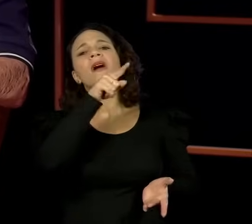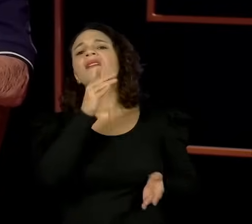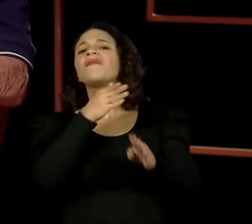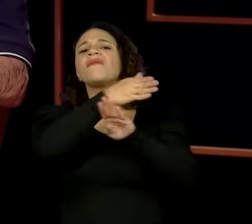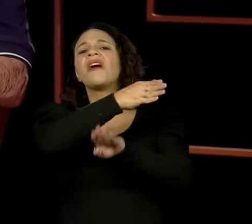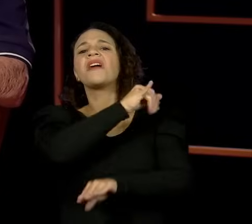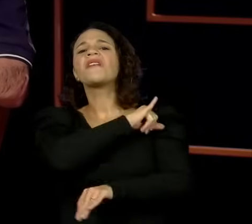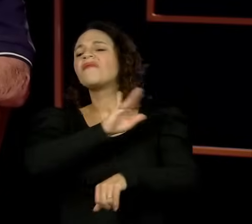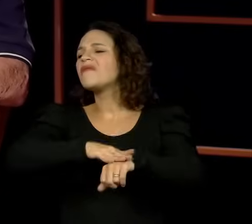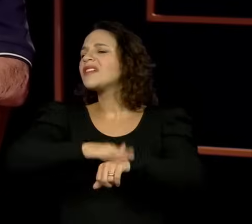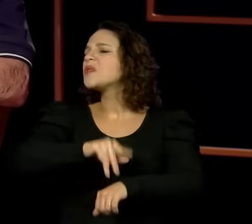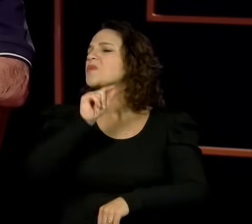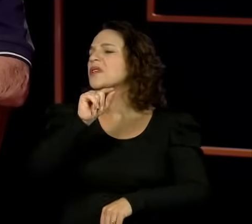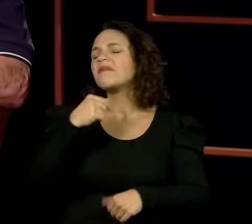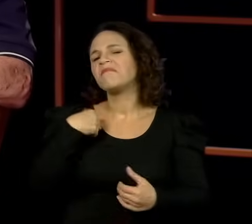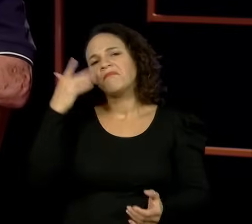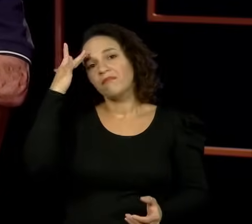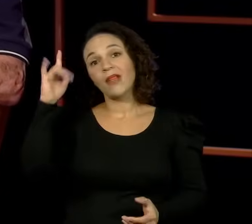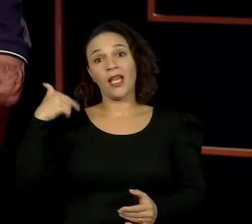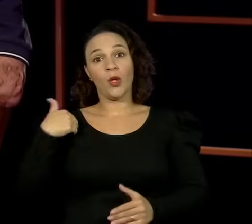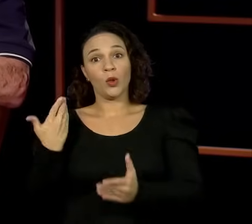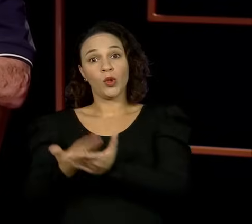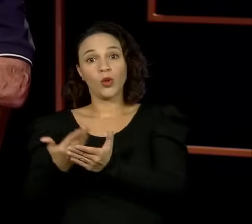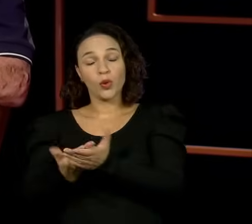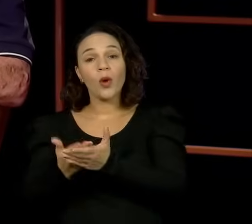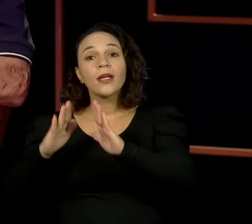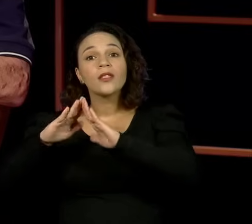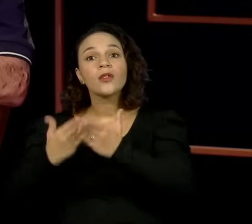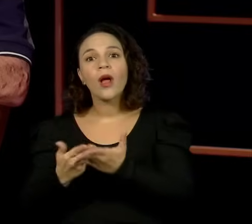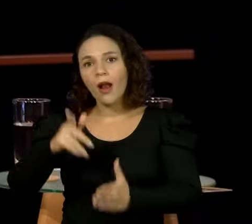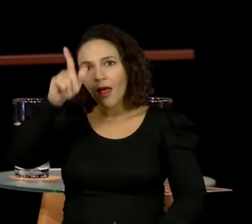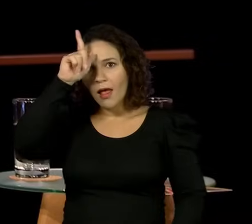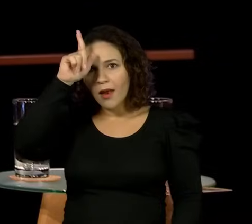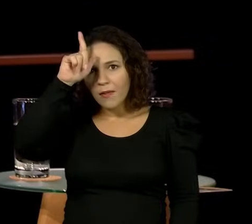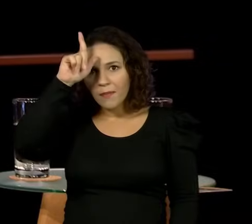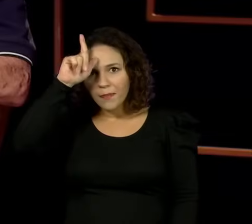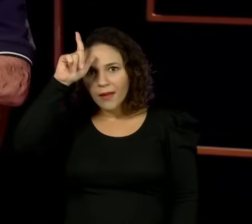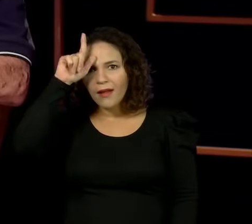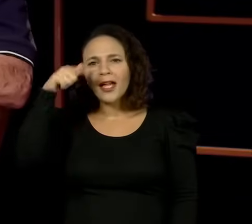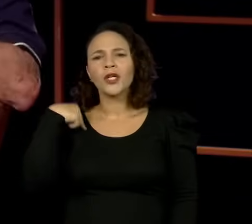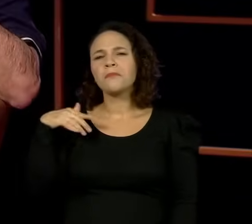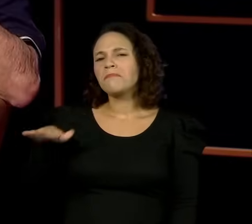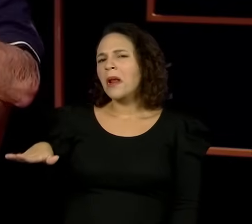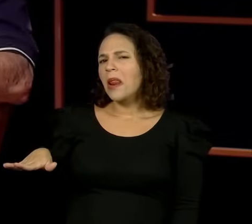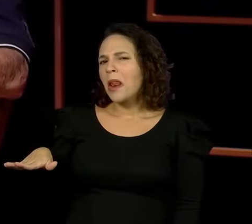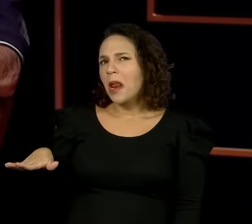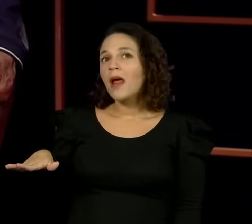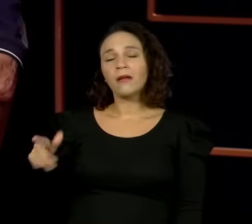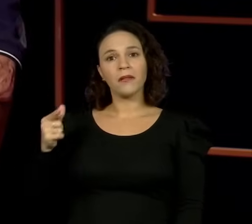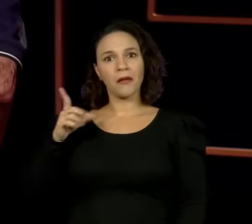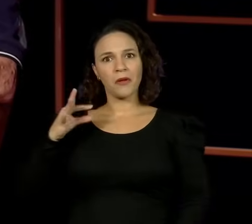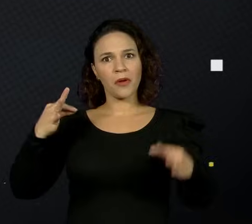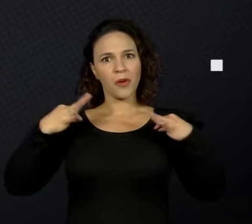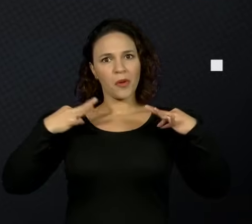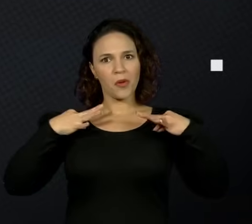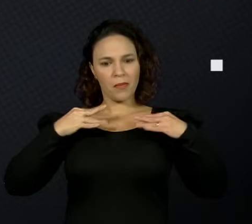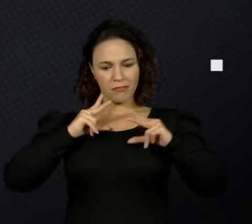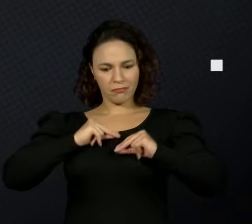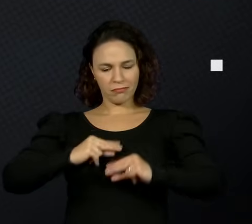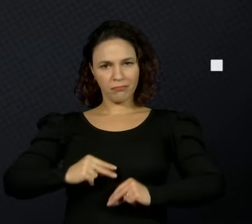Janeiro. Eu estudava num colégio alemão. Muito pequeno ainda, né? Muito pequenininho, tinha farda do